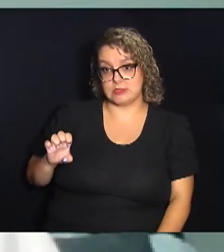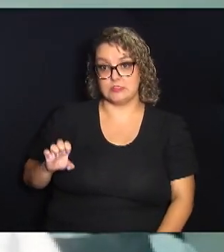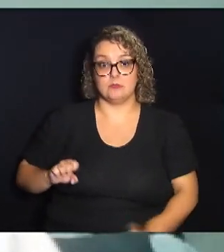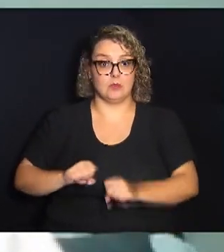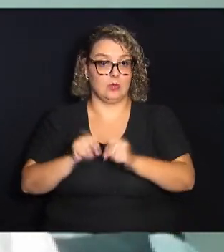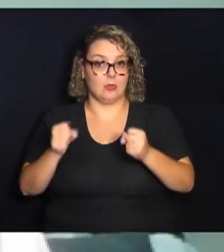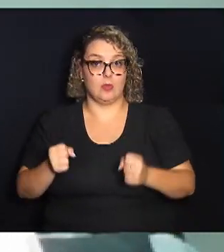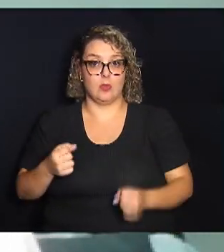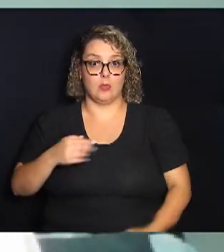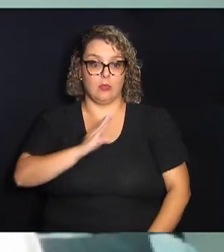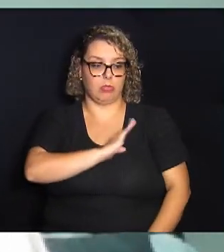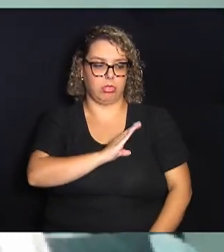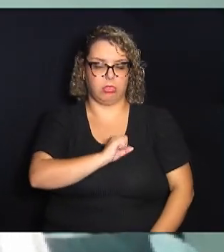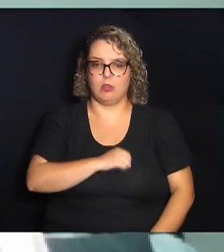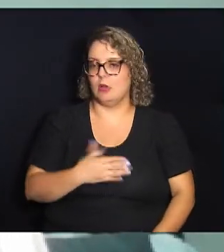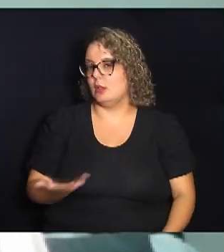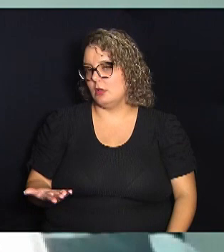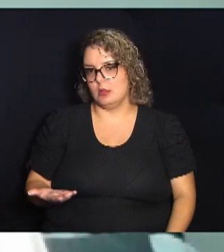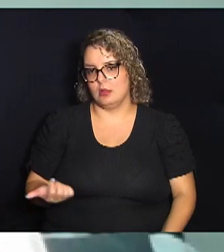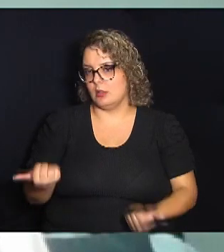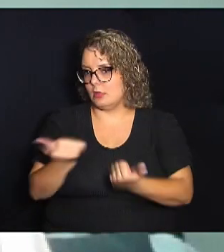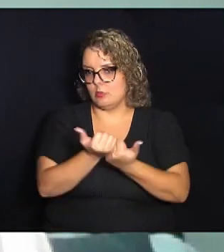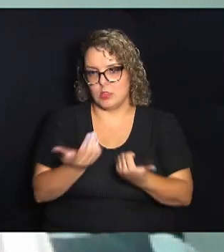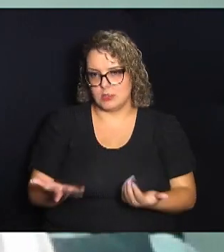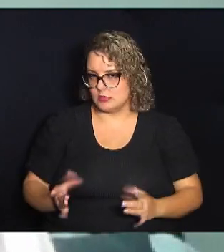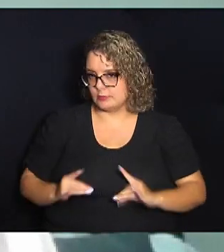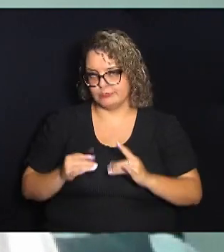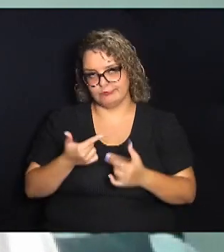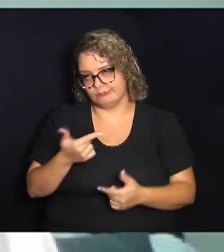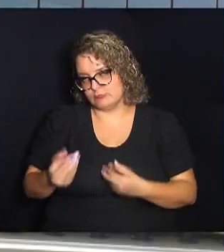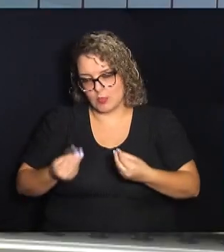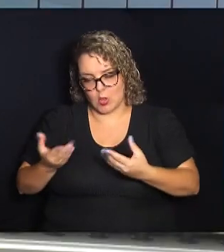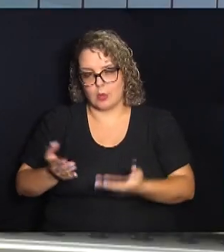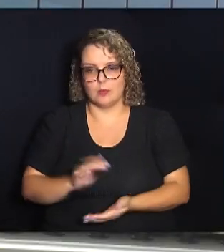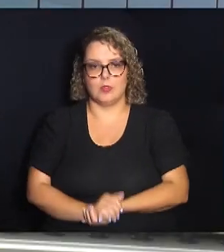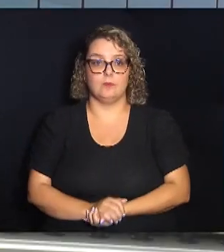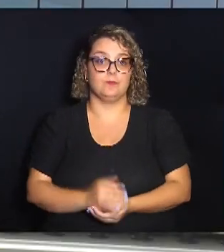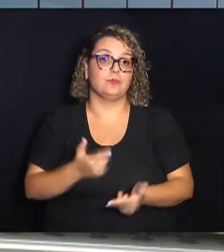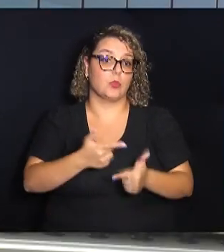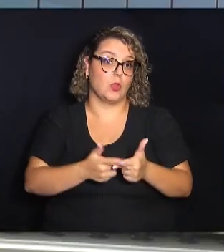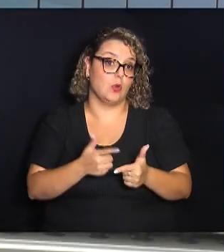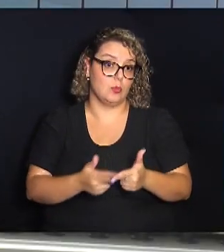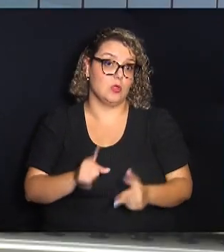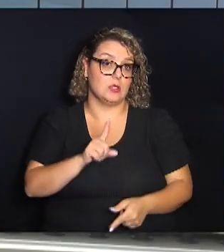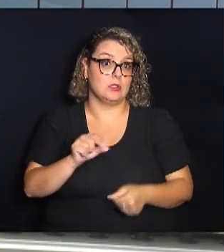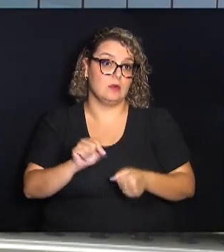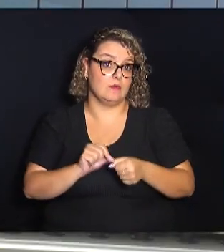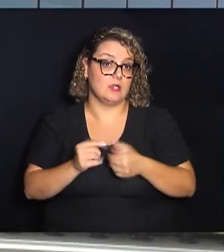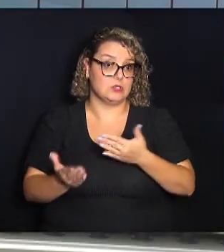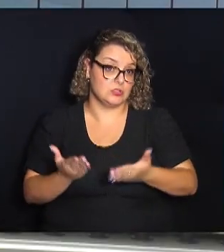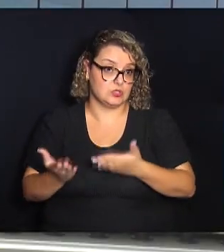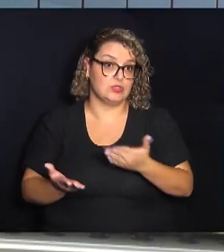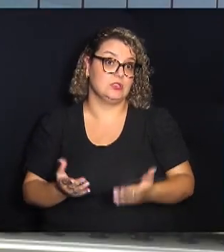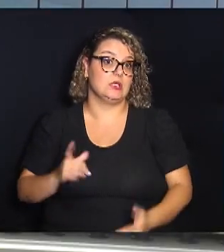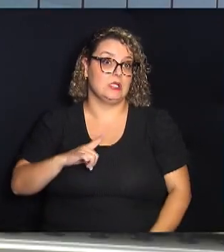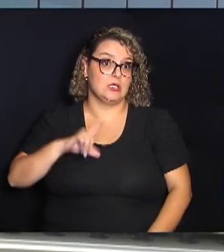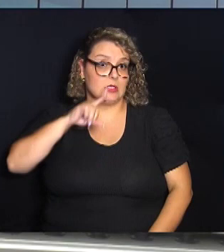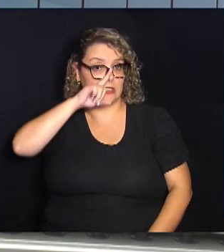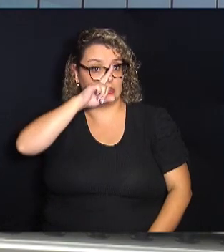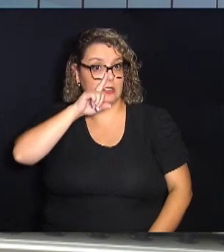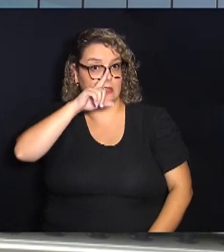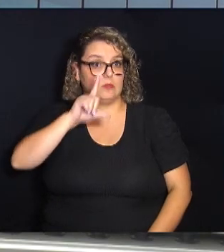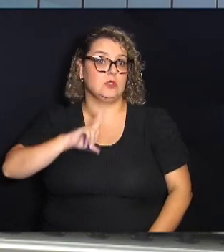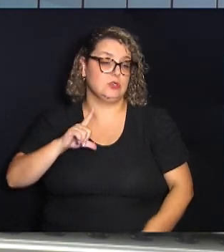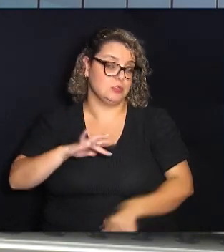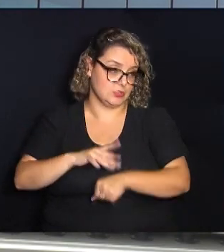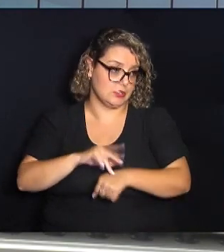infarto do miocárdio, aí não adianta eu fazer reposição hormonal mais. O problema é não fazer o tratamento e correr o risco aí de ter essas